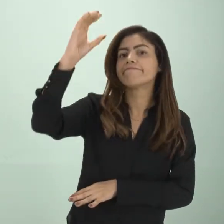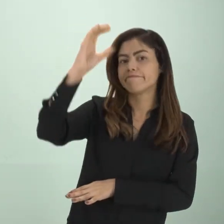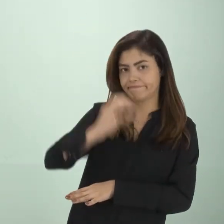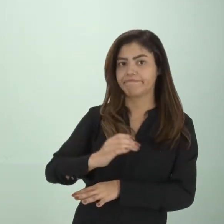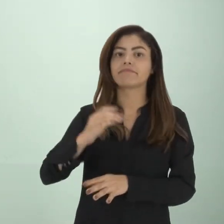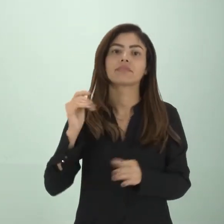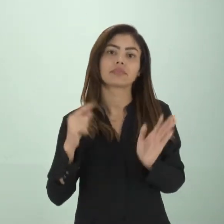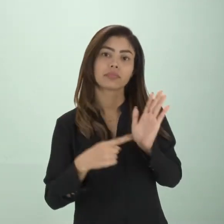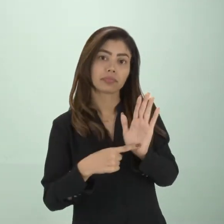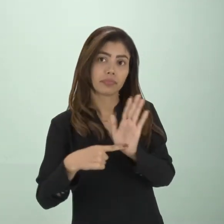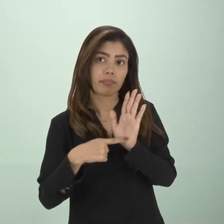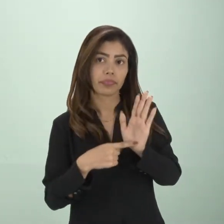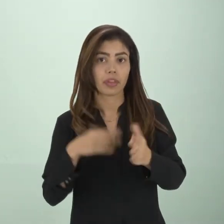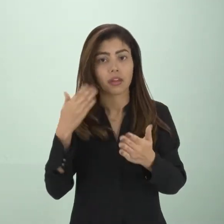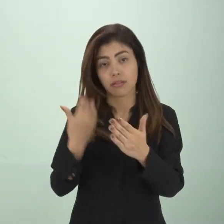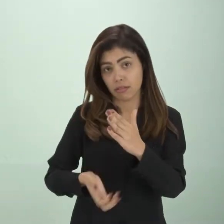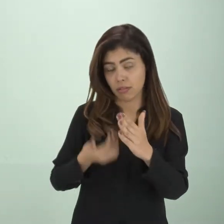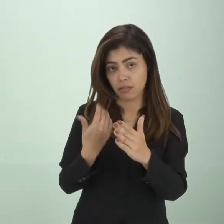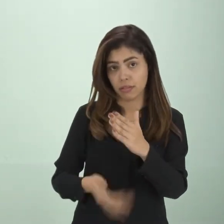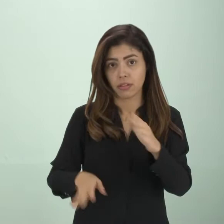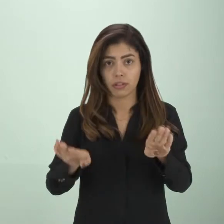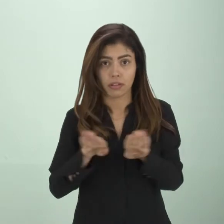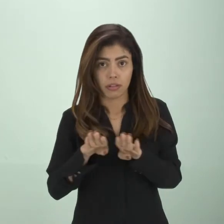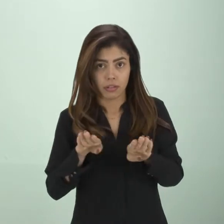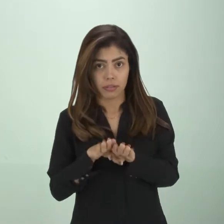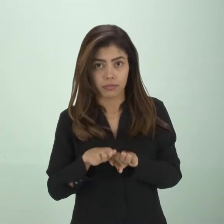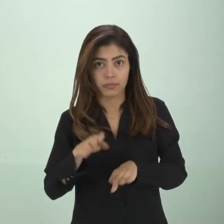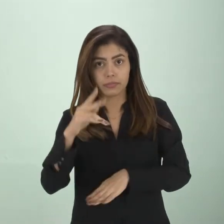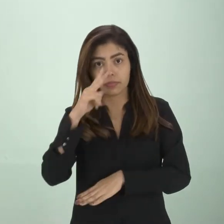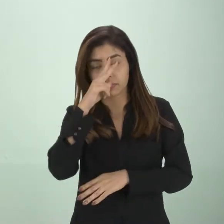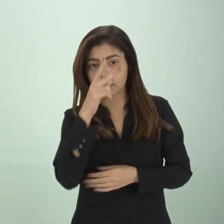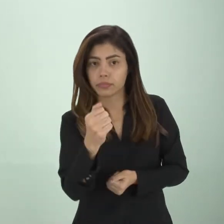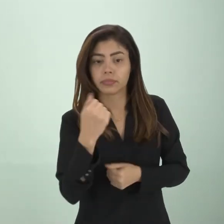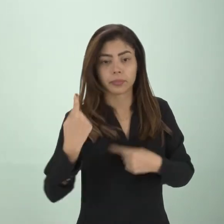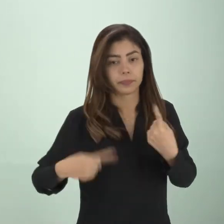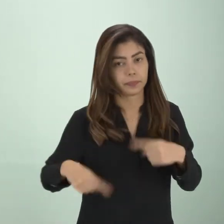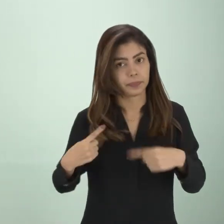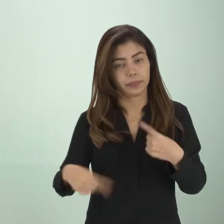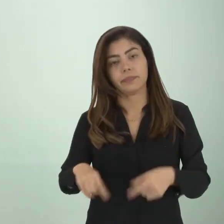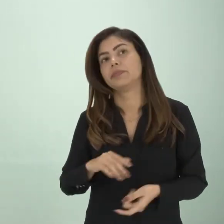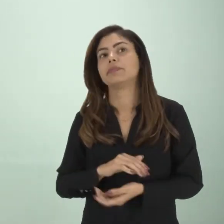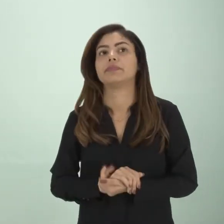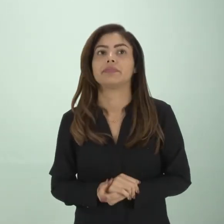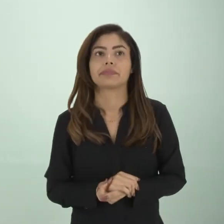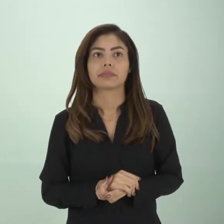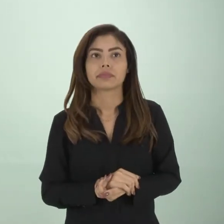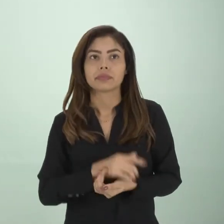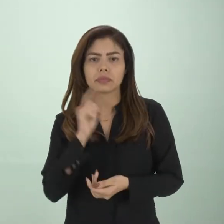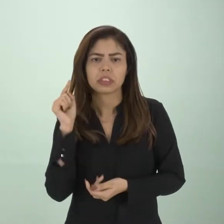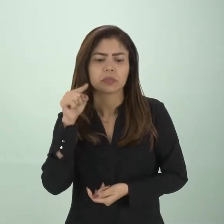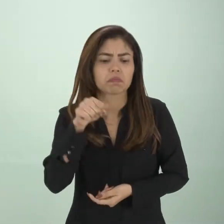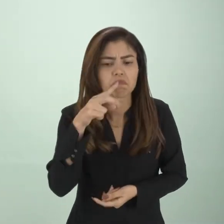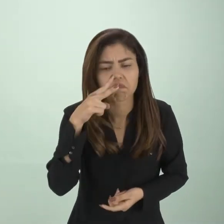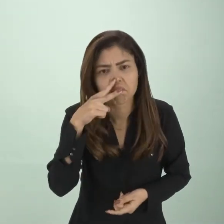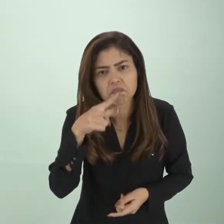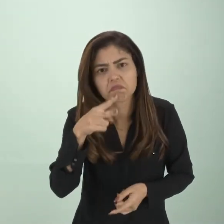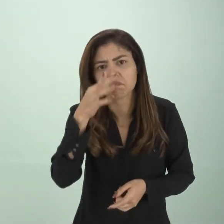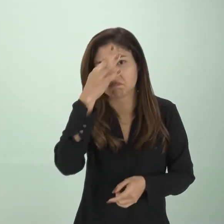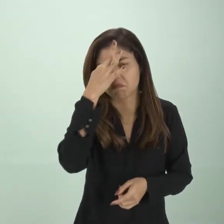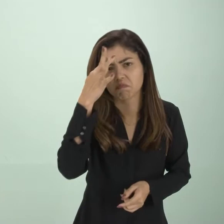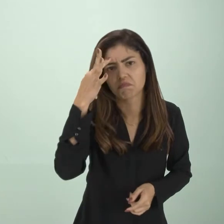a definhar e perder o seu poder político, né? Do ponto de vista filosófico,